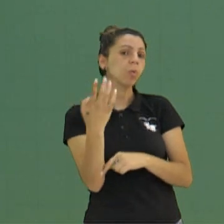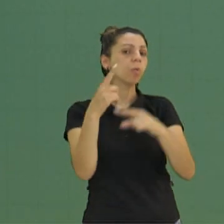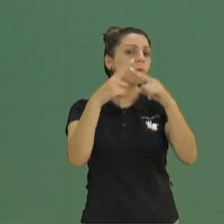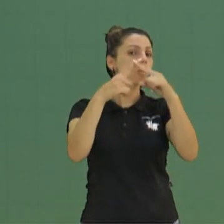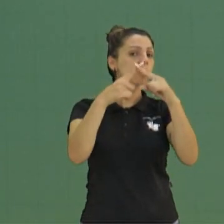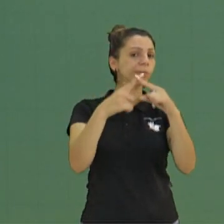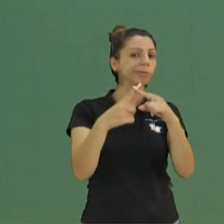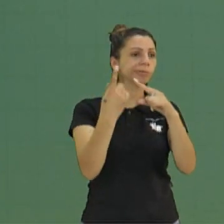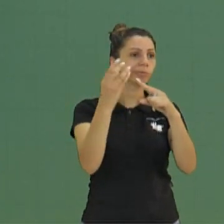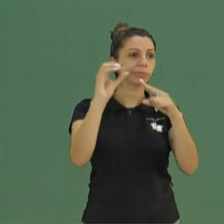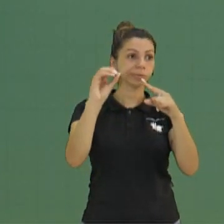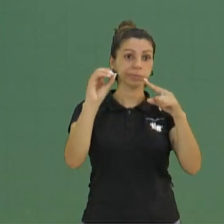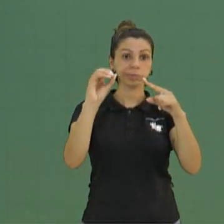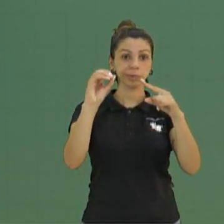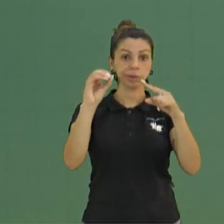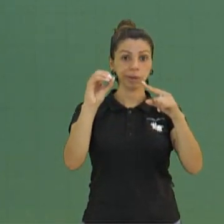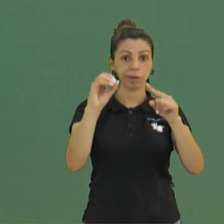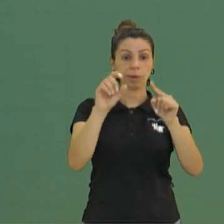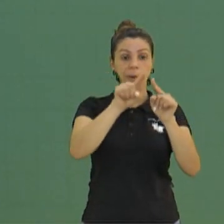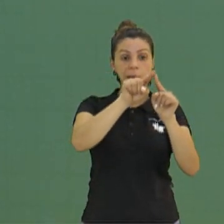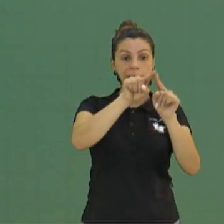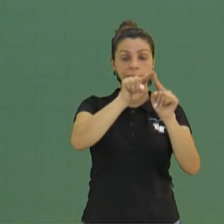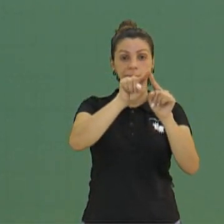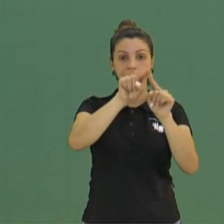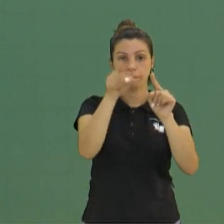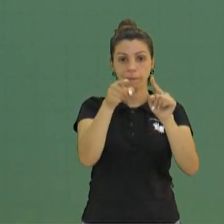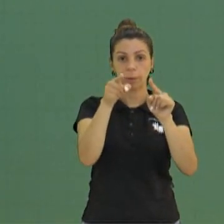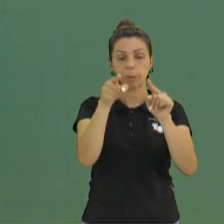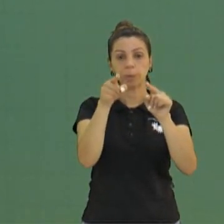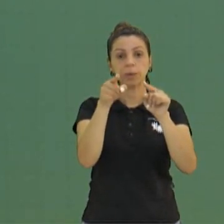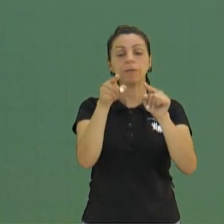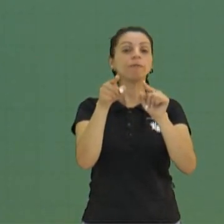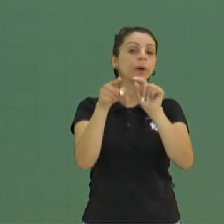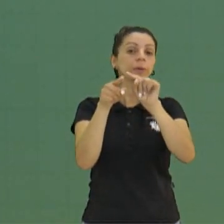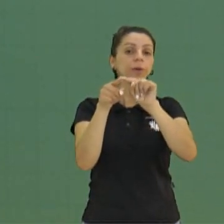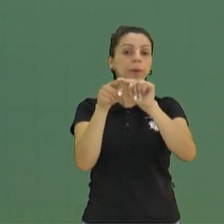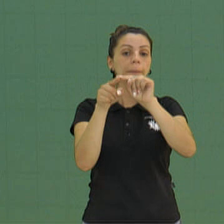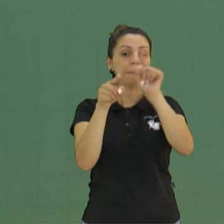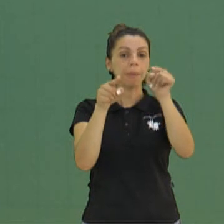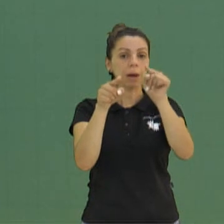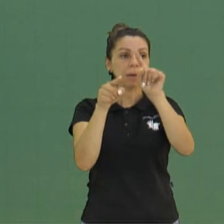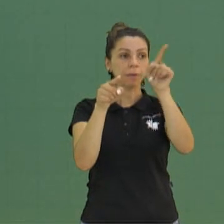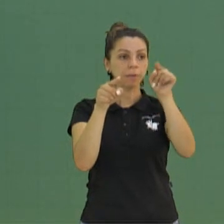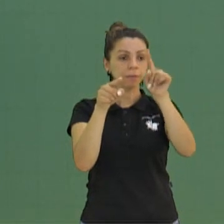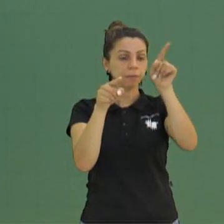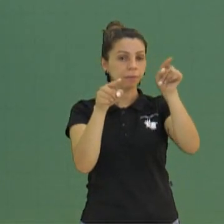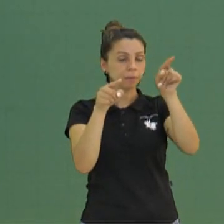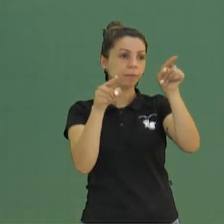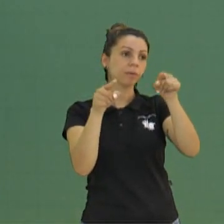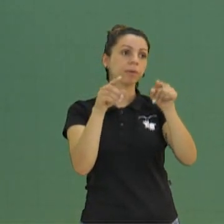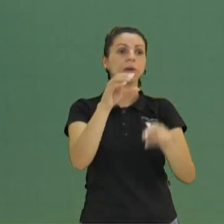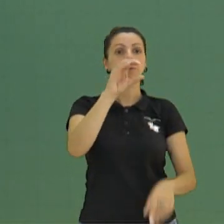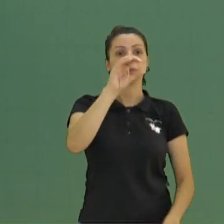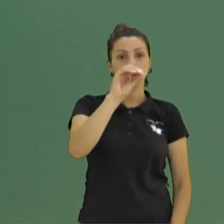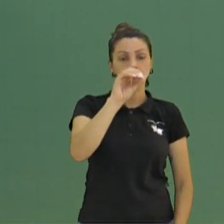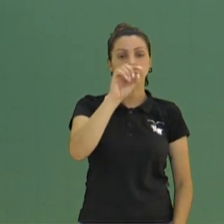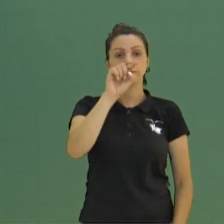minha vírgula, ela vai dar um salto para a direita. Certo? Então vai ficar o quê?